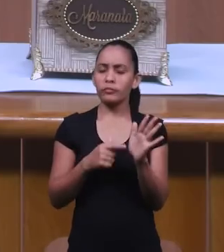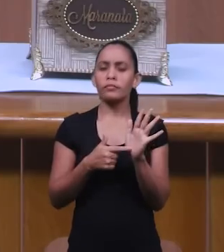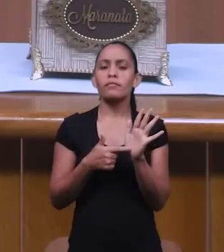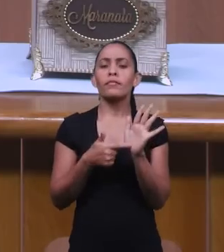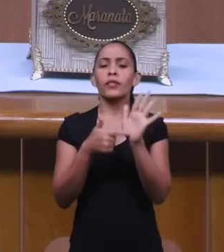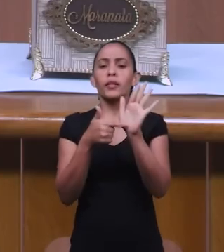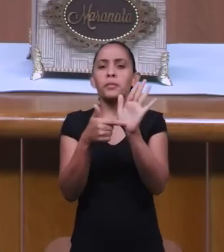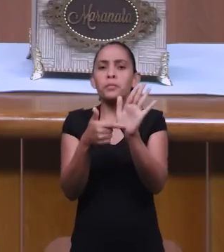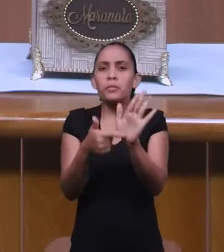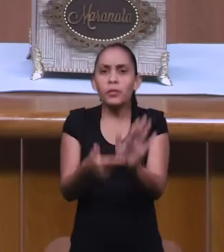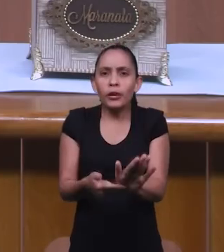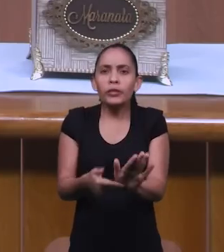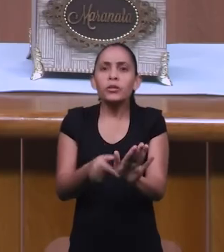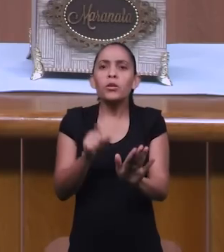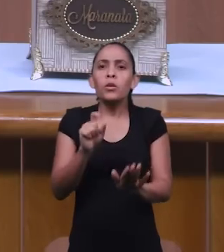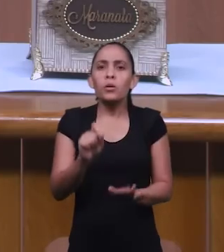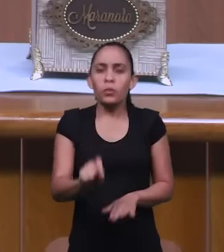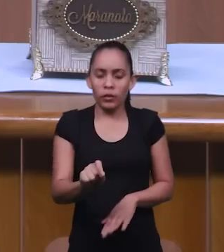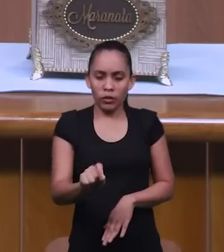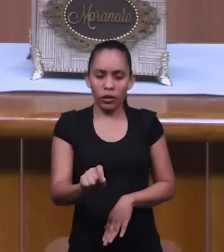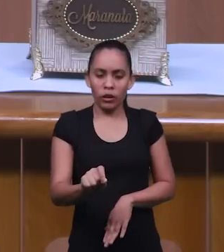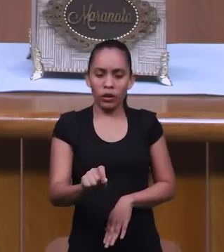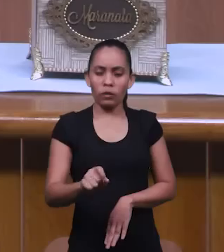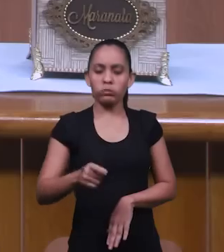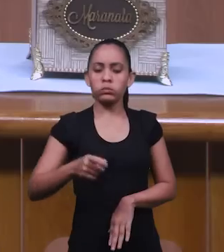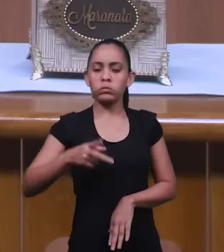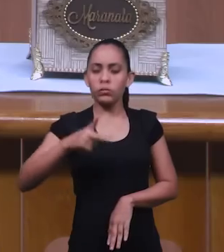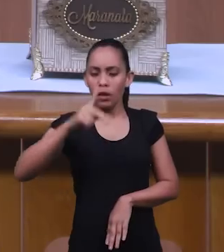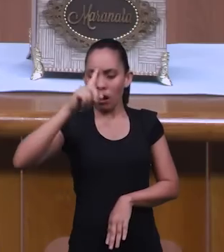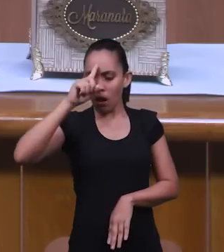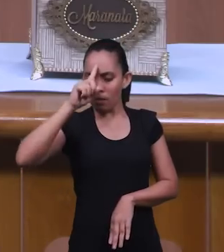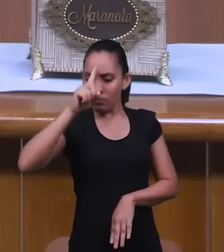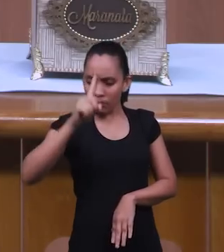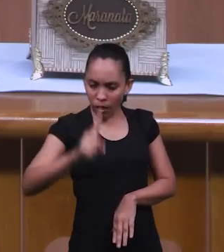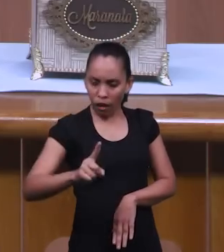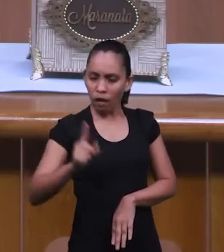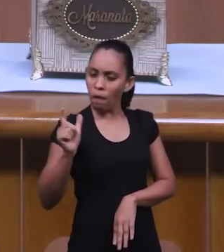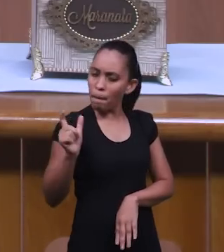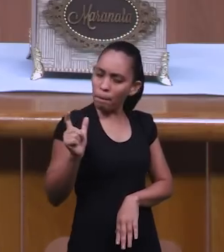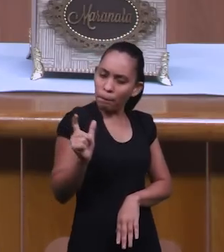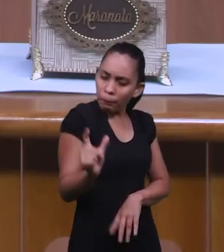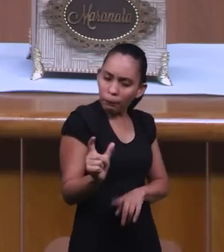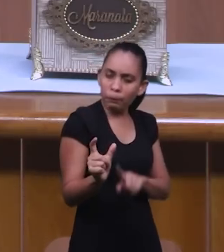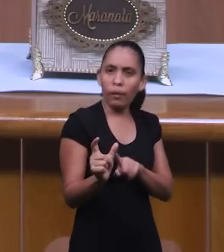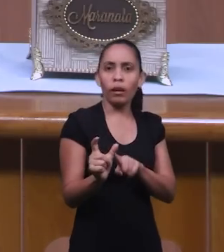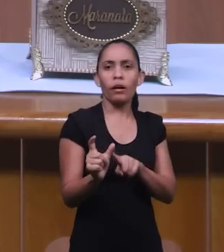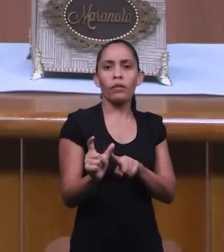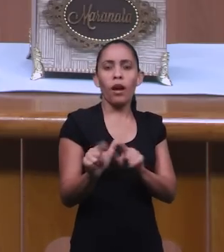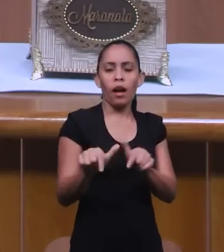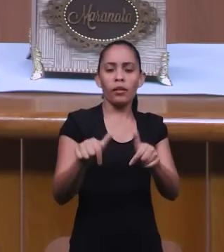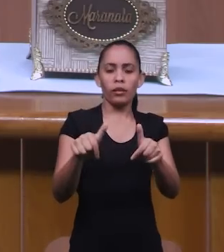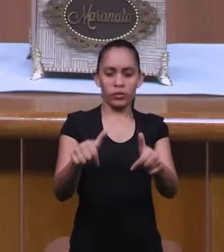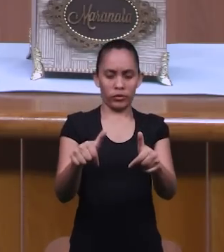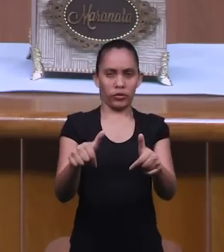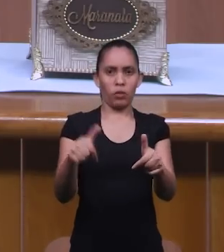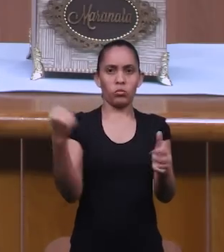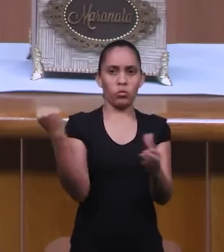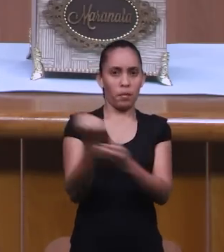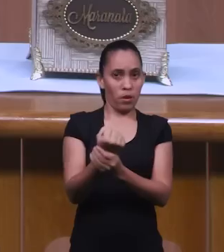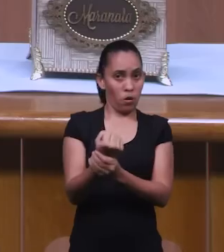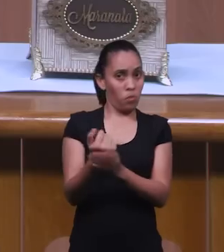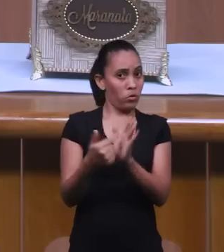através da sua palavra, dando validade ao ato de Abraão, mostrando que o